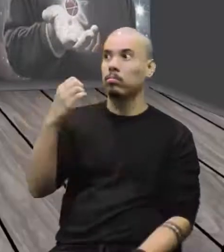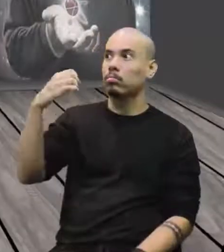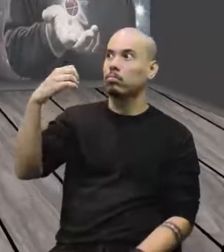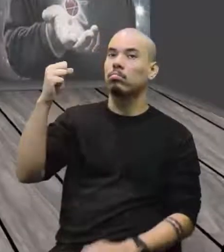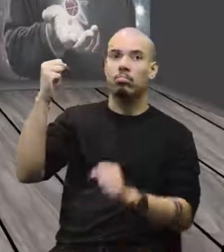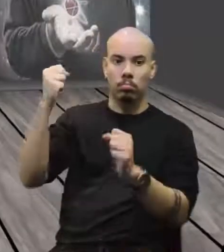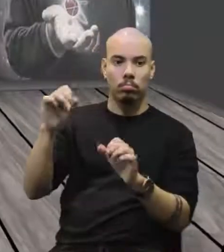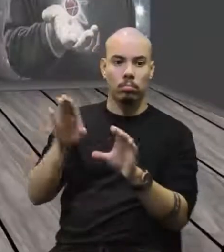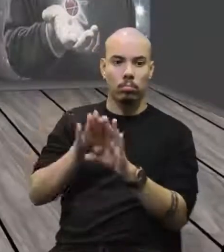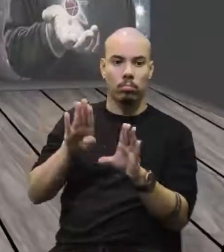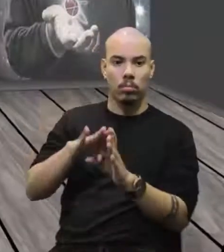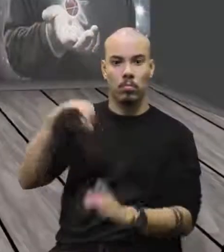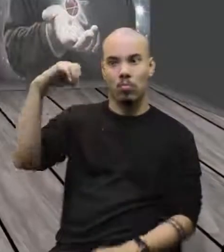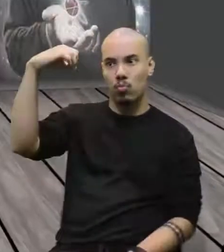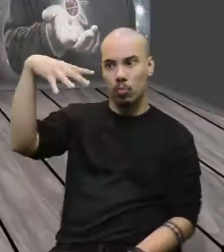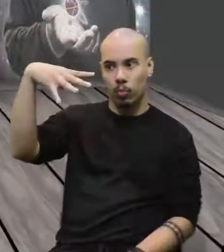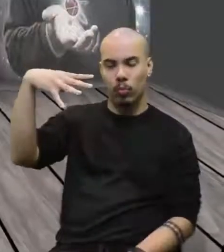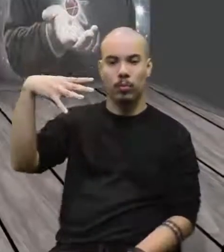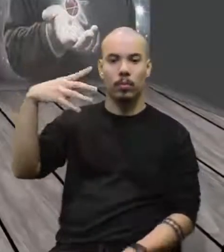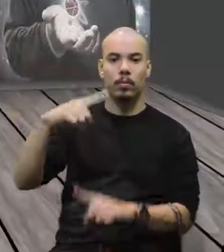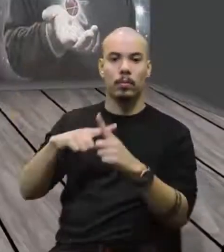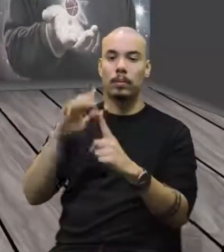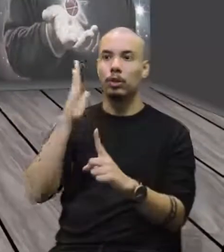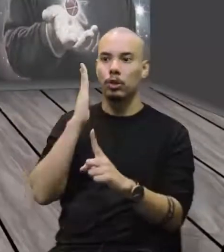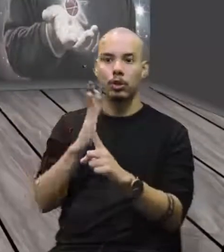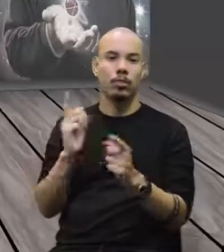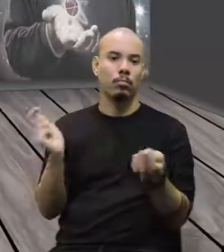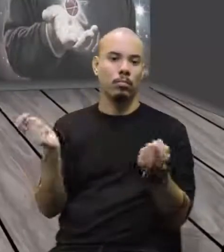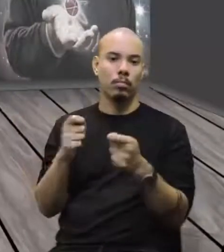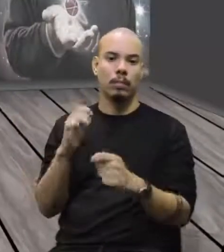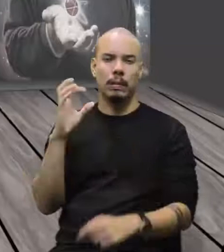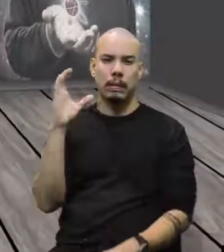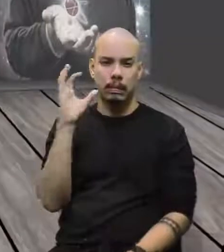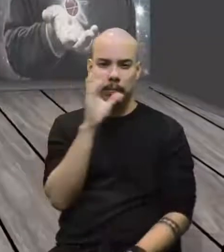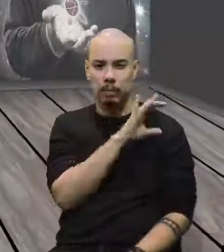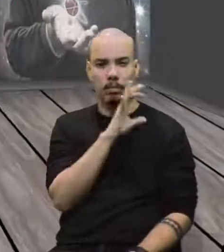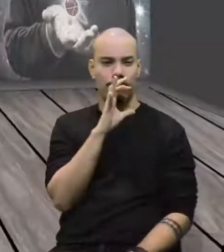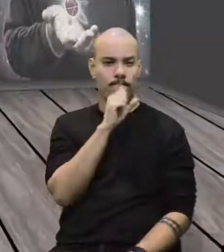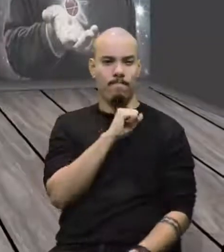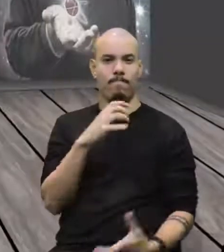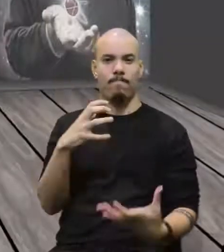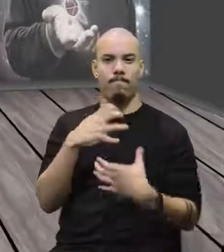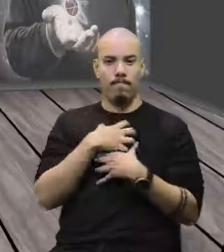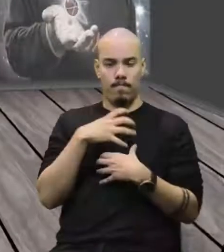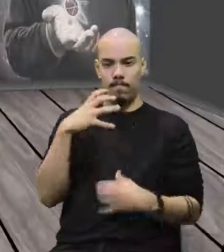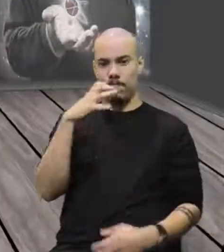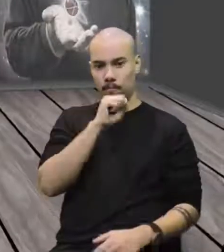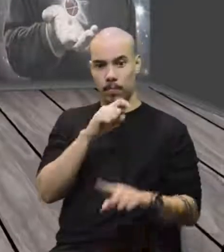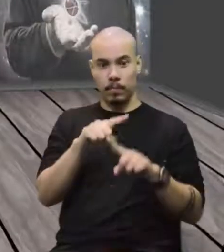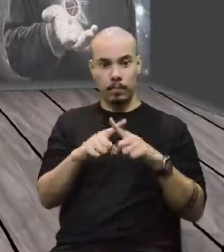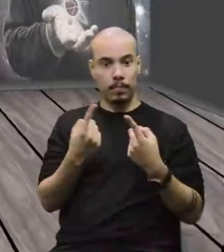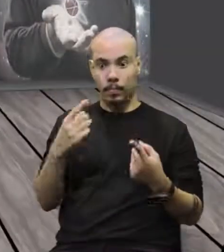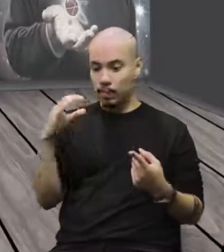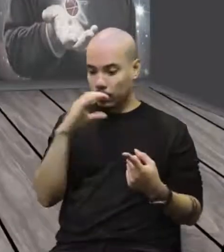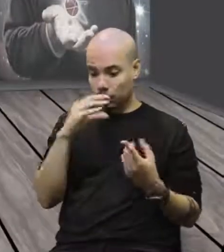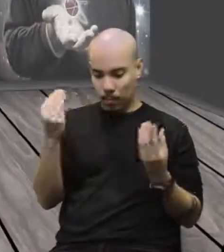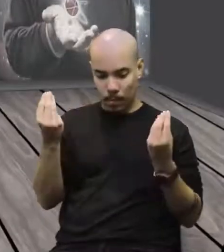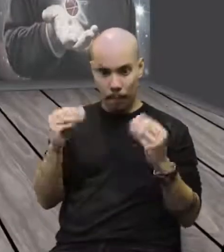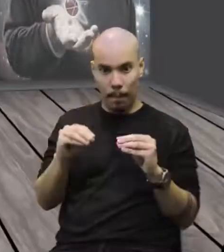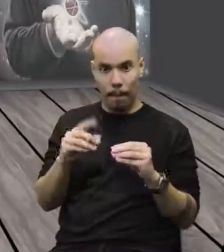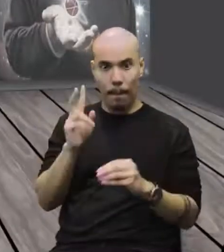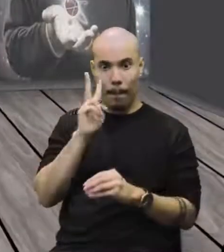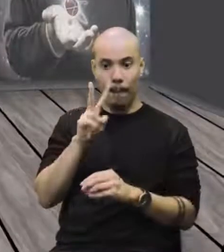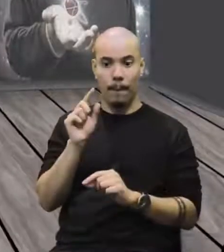pode ser também. Mas se for colocar direto, já sabe que vai dar uma aquecida, vai sentir ele aquecendo. Mas é rápido. Você colocou, você já vê